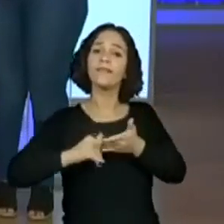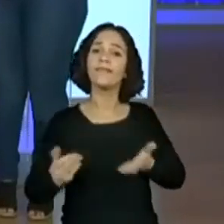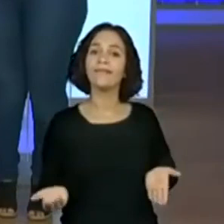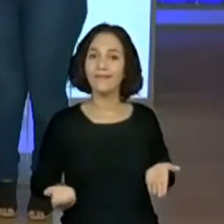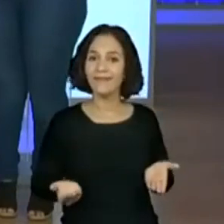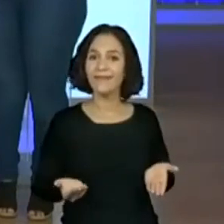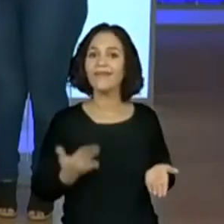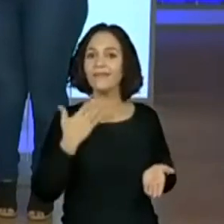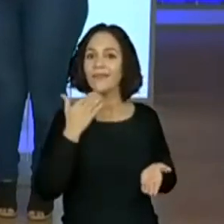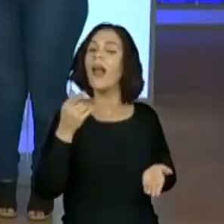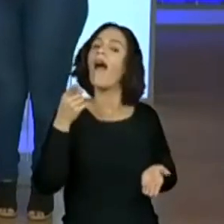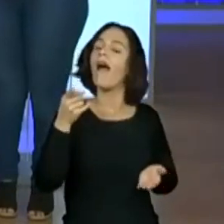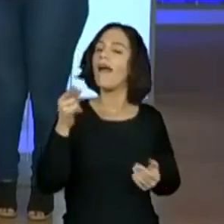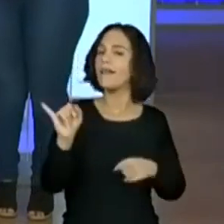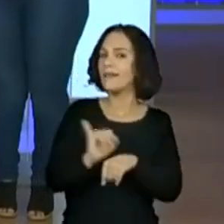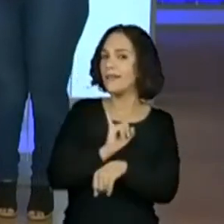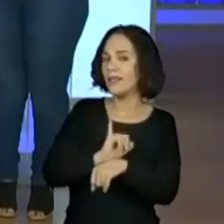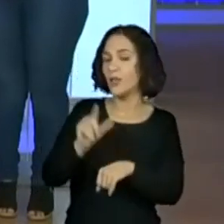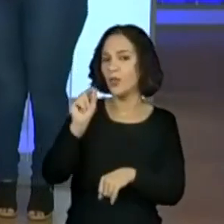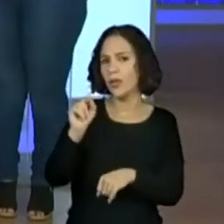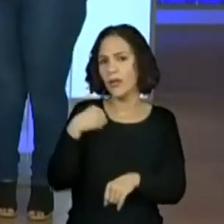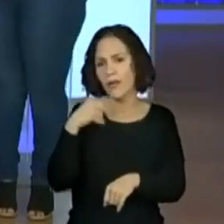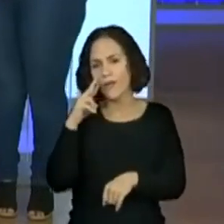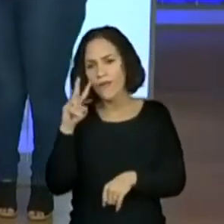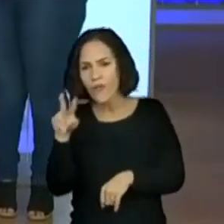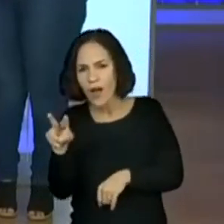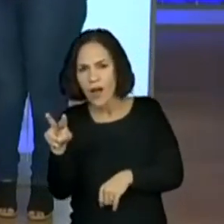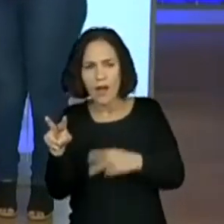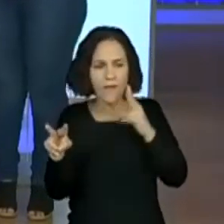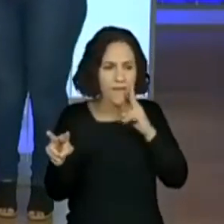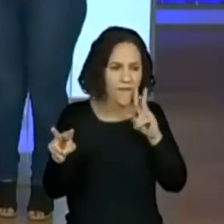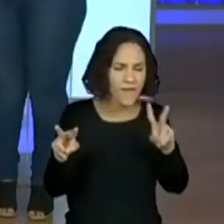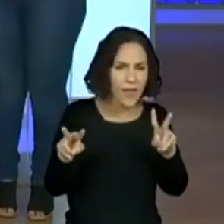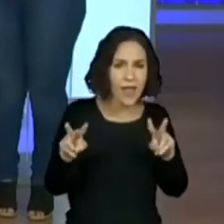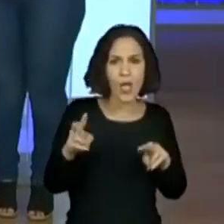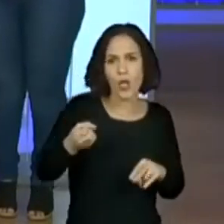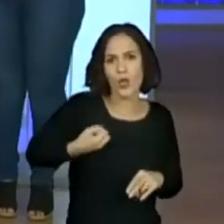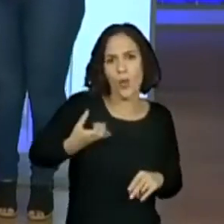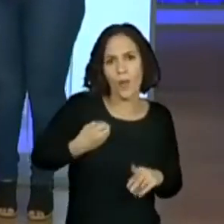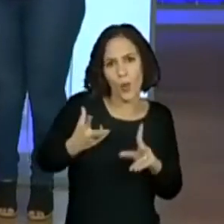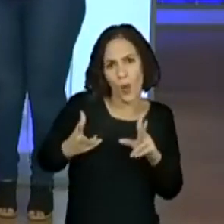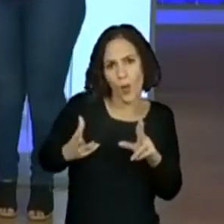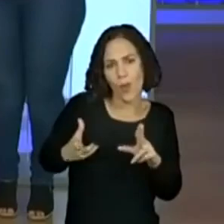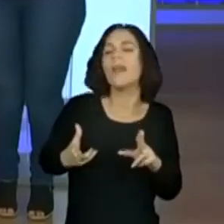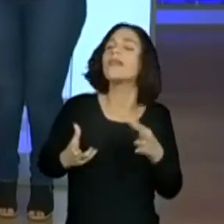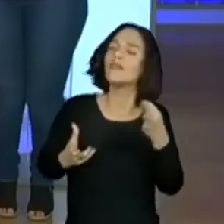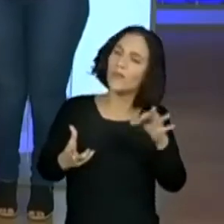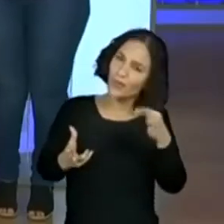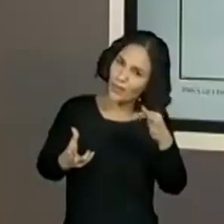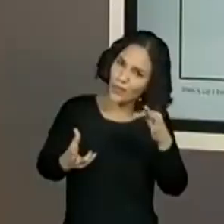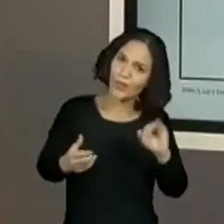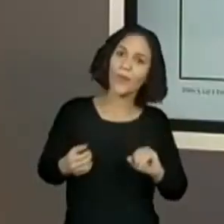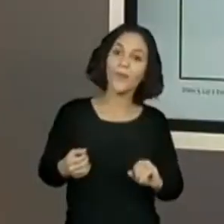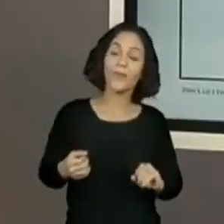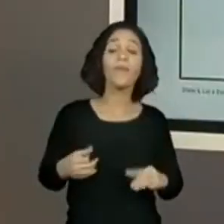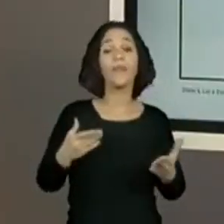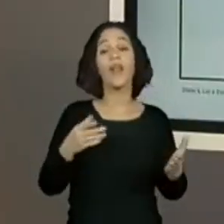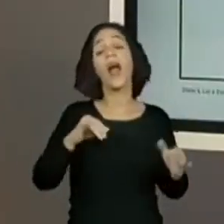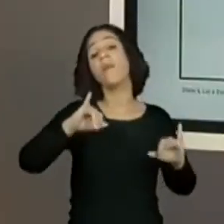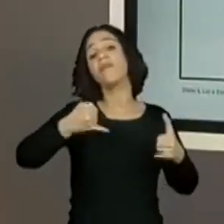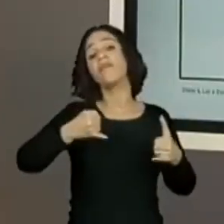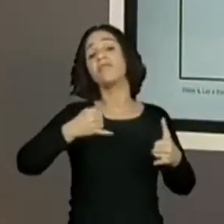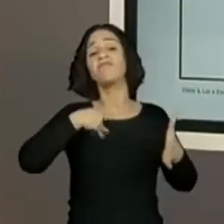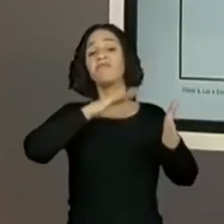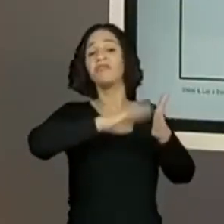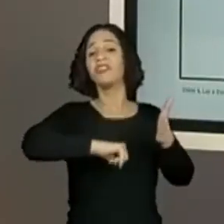são iguais. Então, uma estratégia é observar as notas com o mesmo valor. Exatamente, porque já está ali exposta.